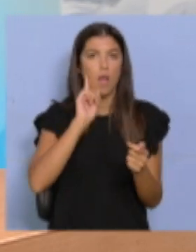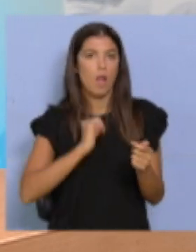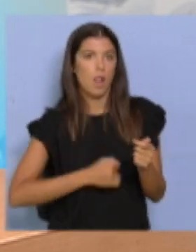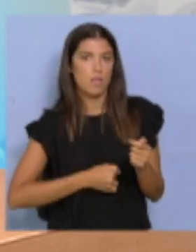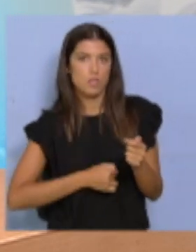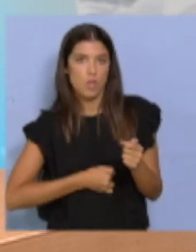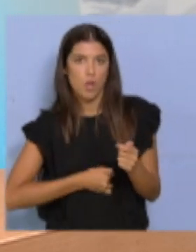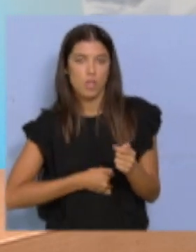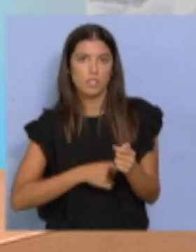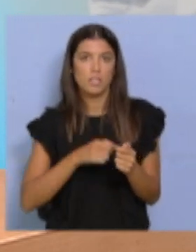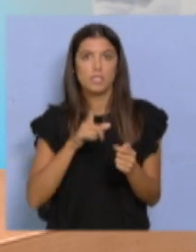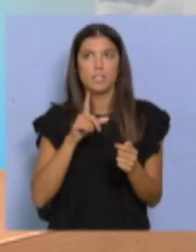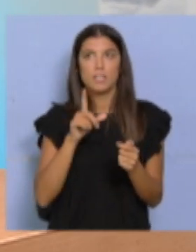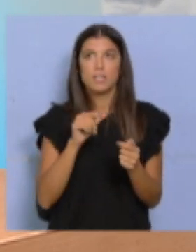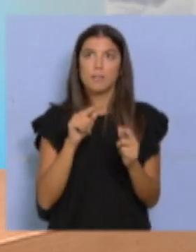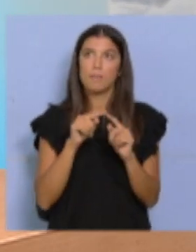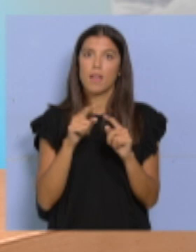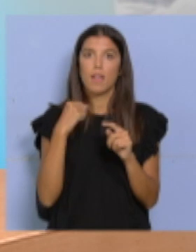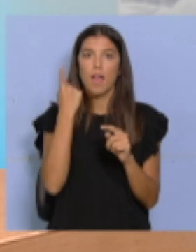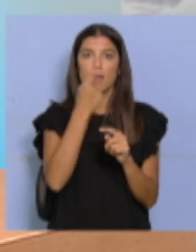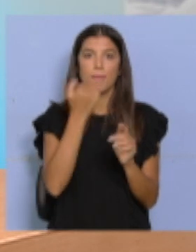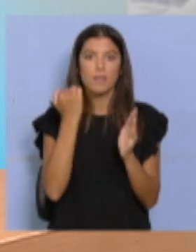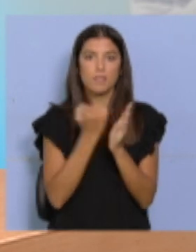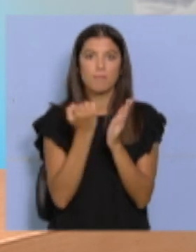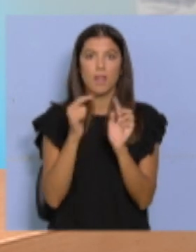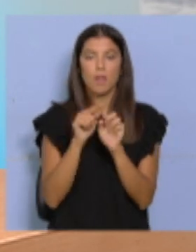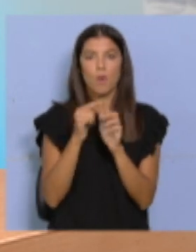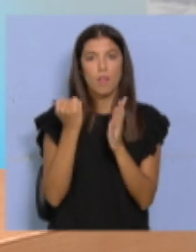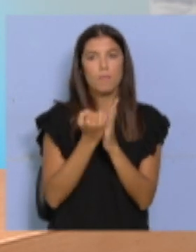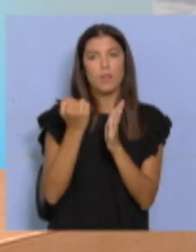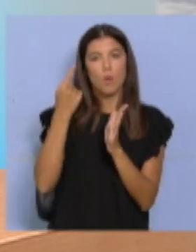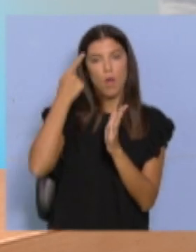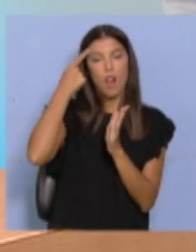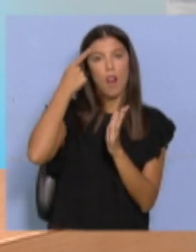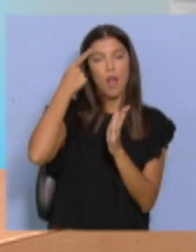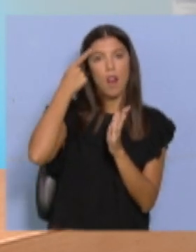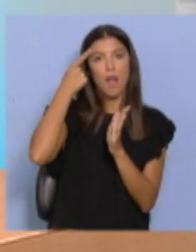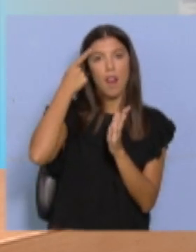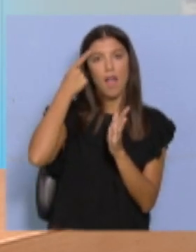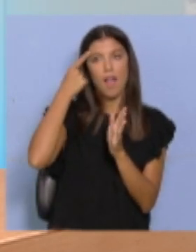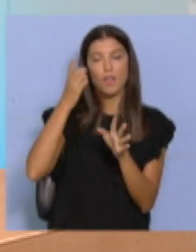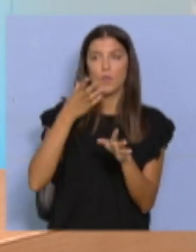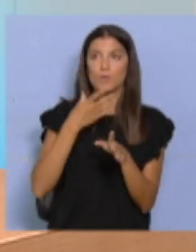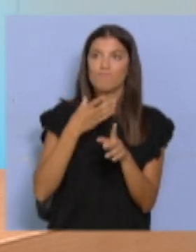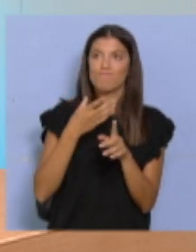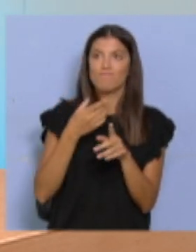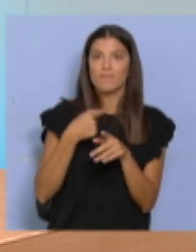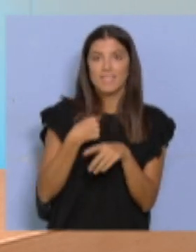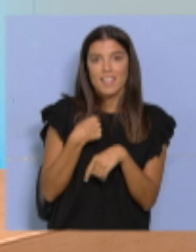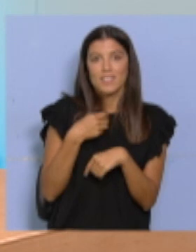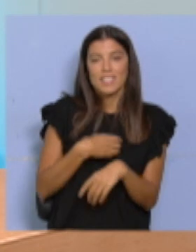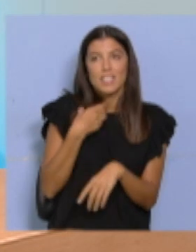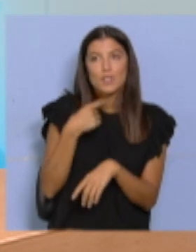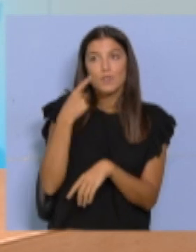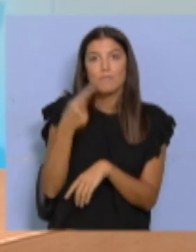e talvez a imagem de marca desse trabalho que eu guardo assim também como algo de muito especial foi o